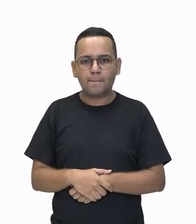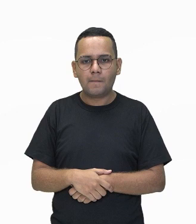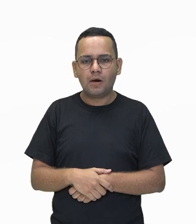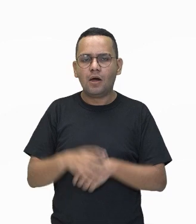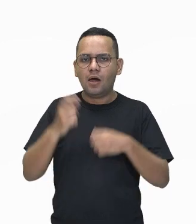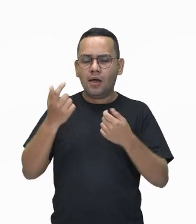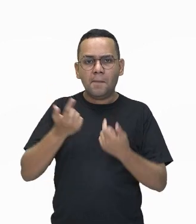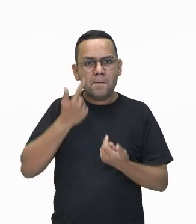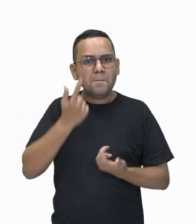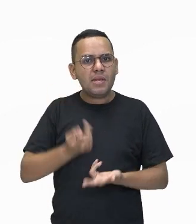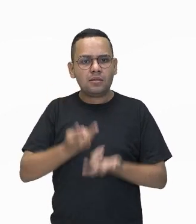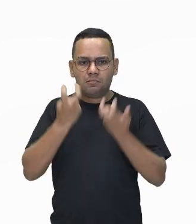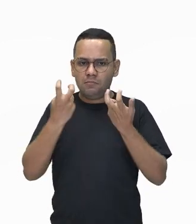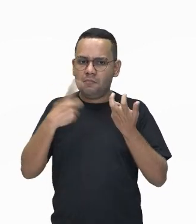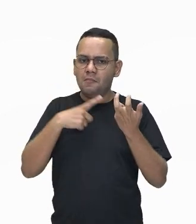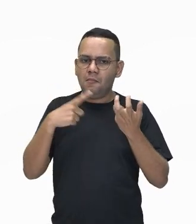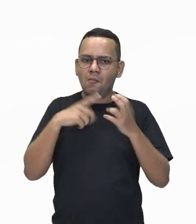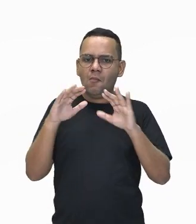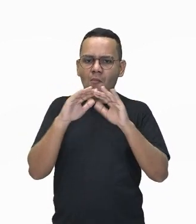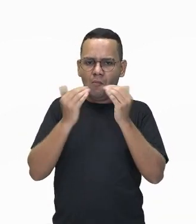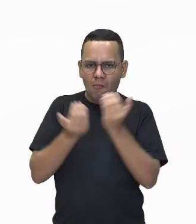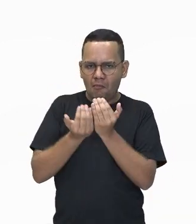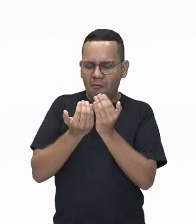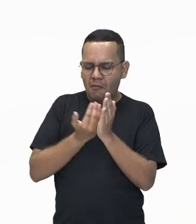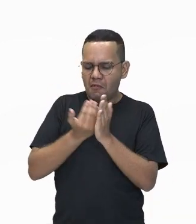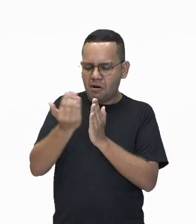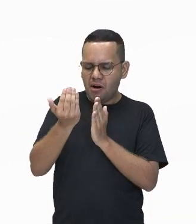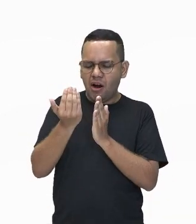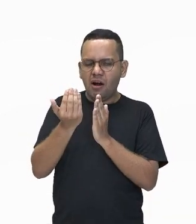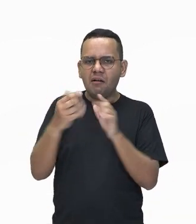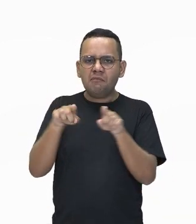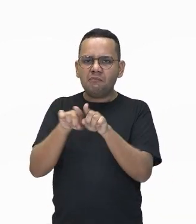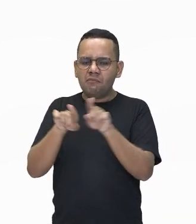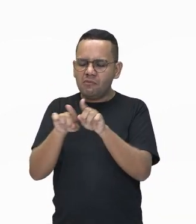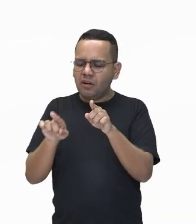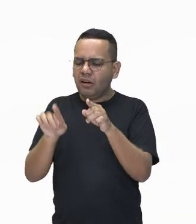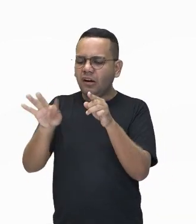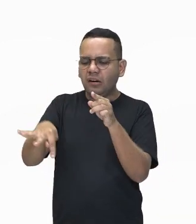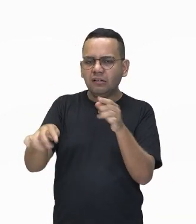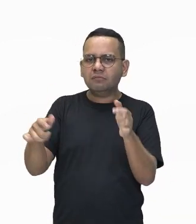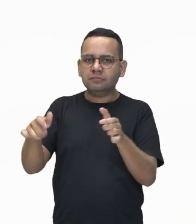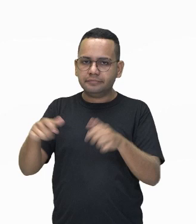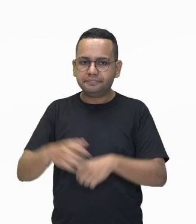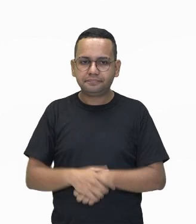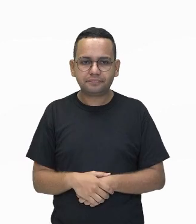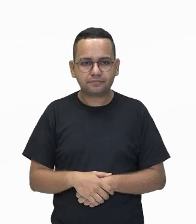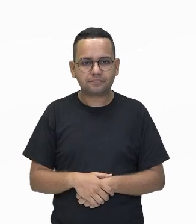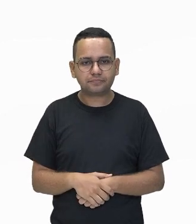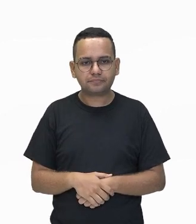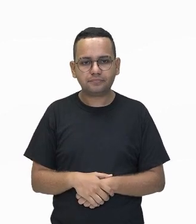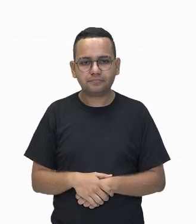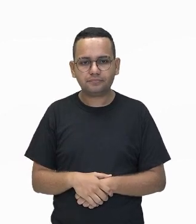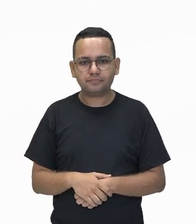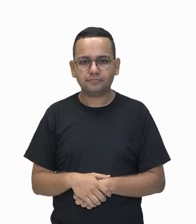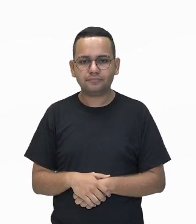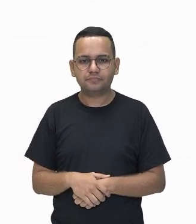uma comunidade começa e onde ela acaba. Então, essas